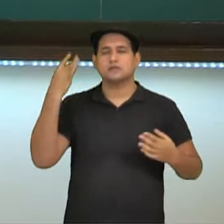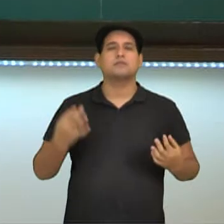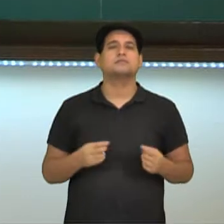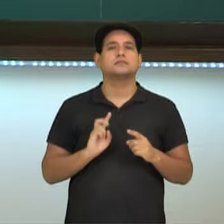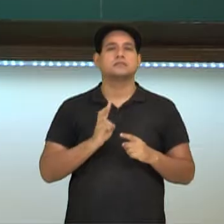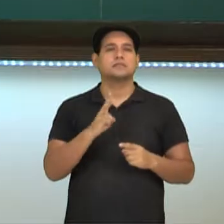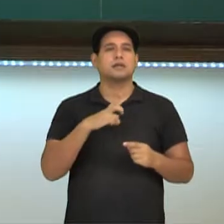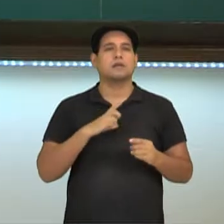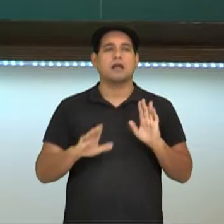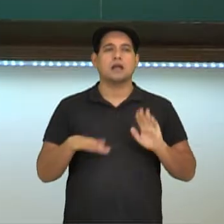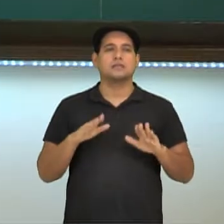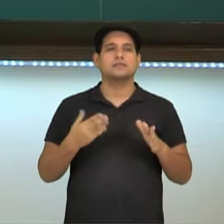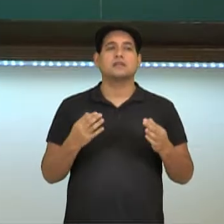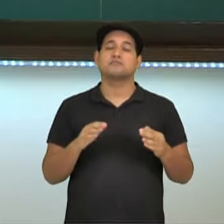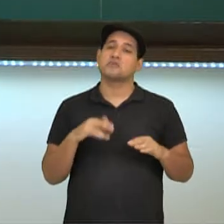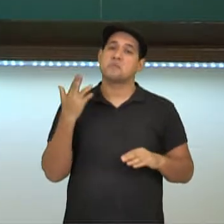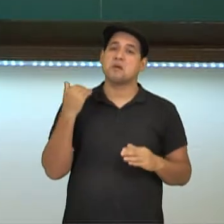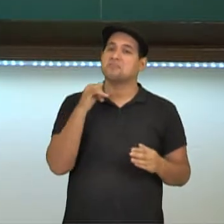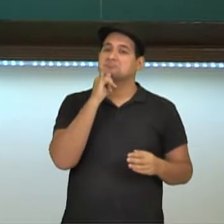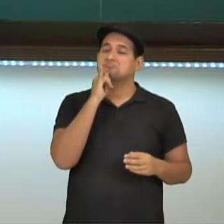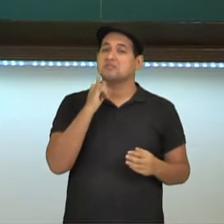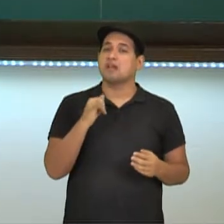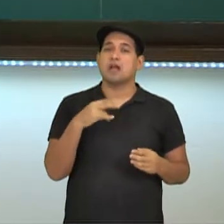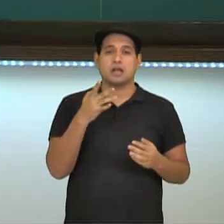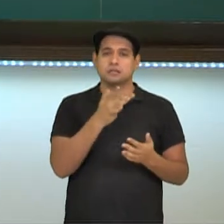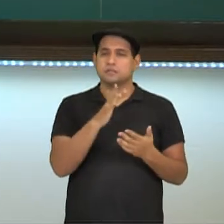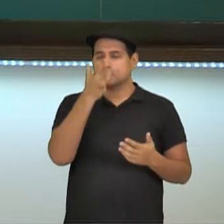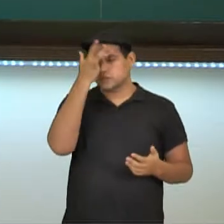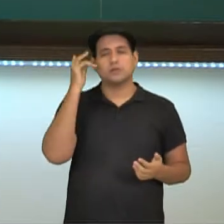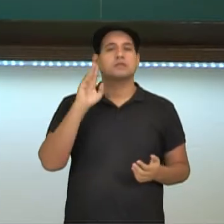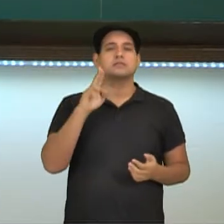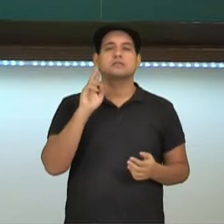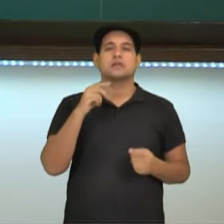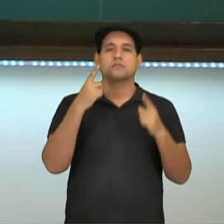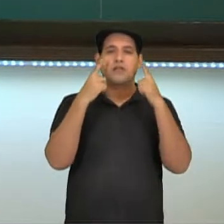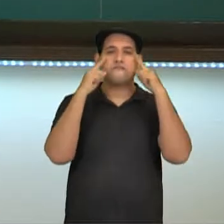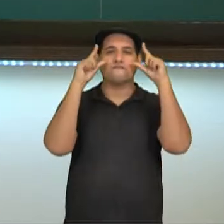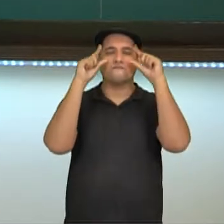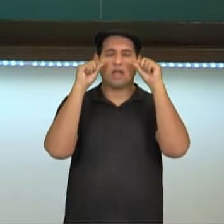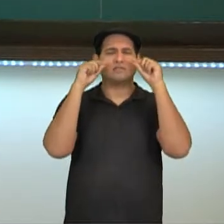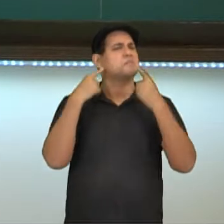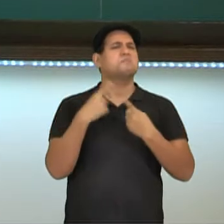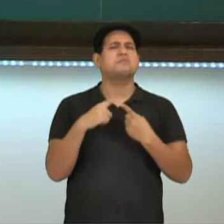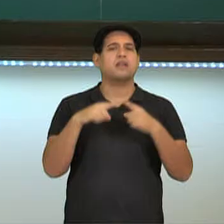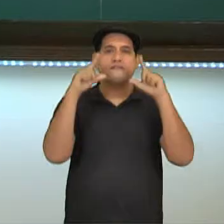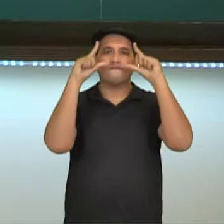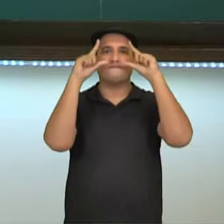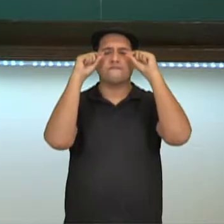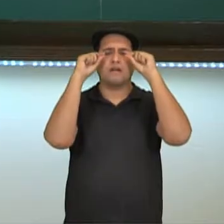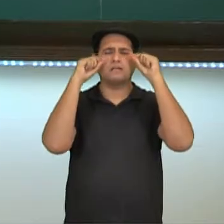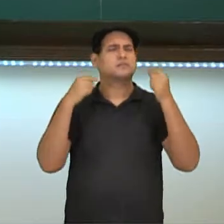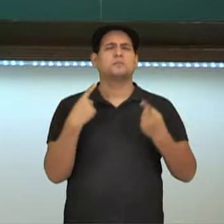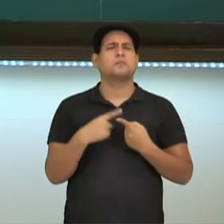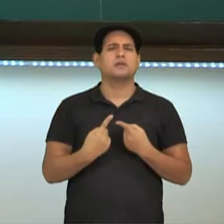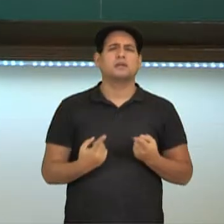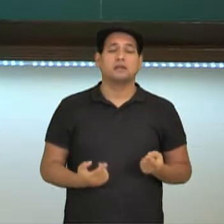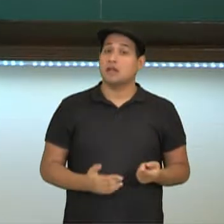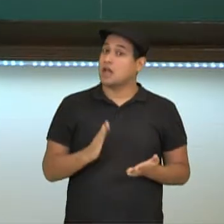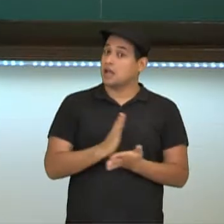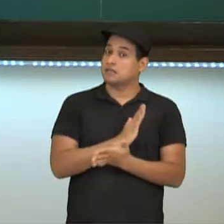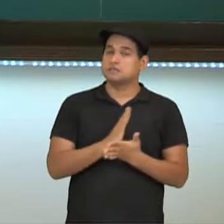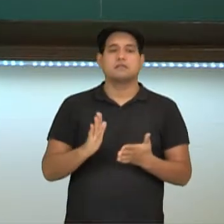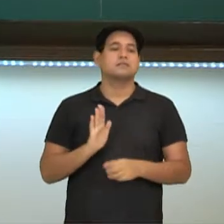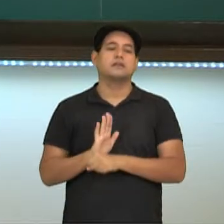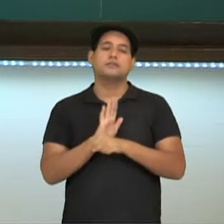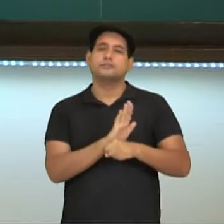né, muitas vezes, normalmente elas estão de olhos fechados. Por que fechar esses olhos? Normalmente ajuda ali